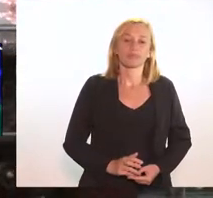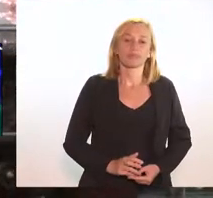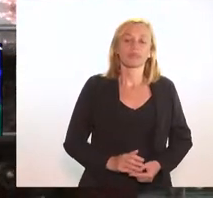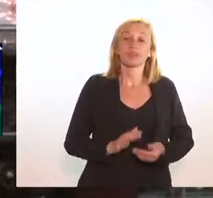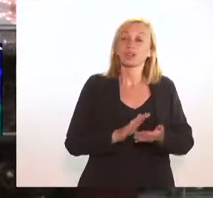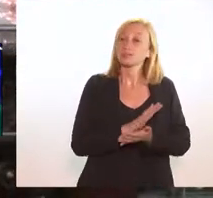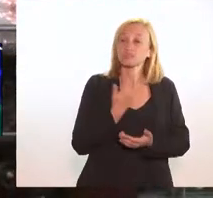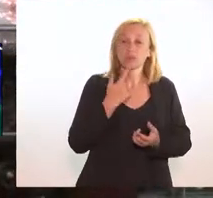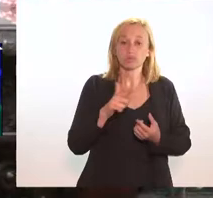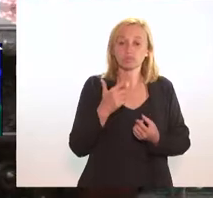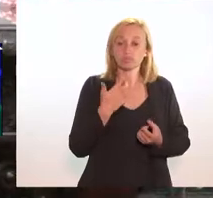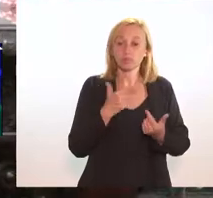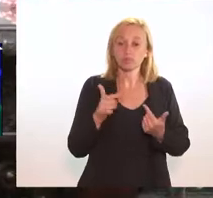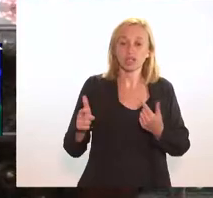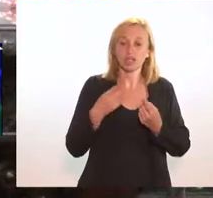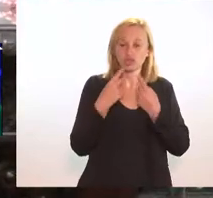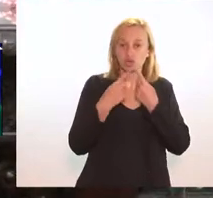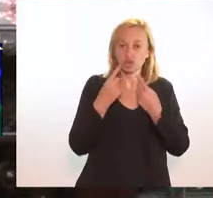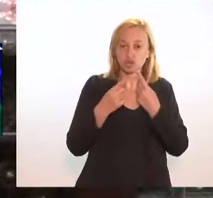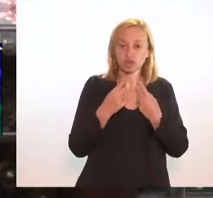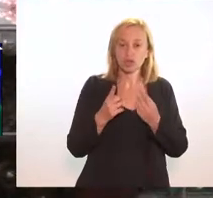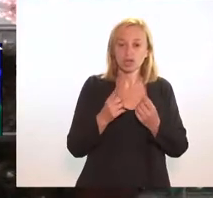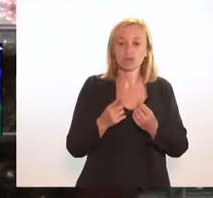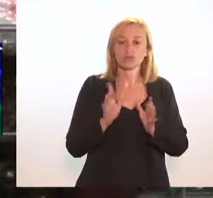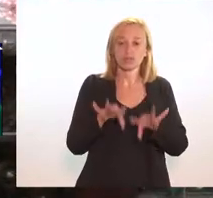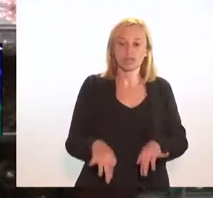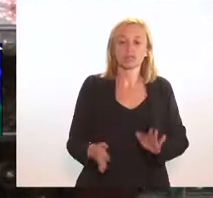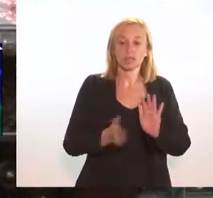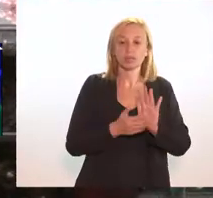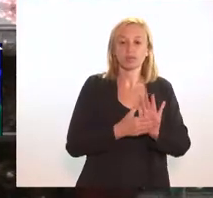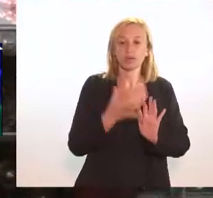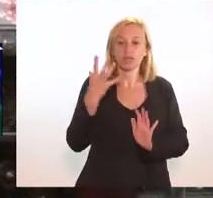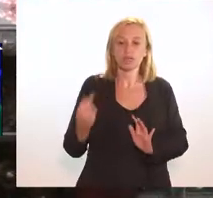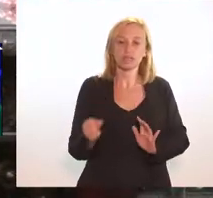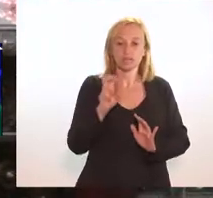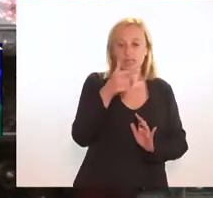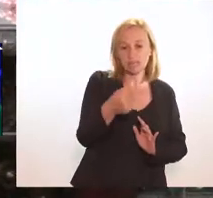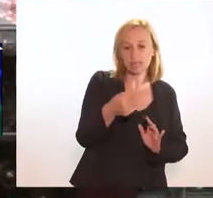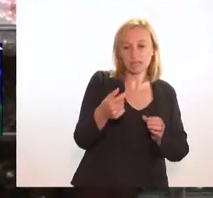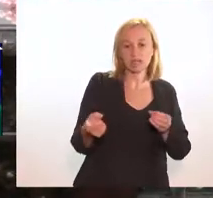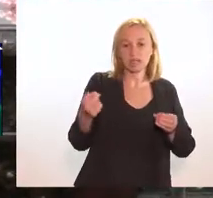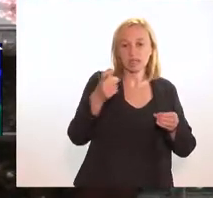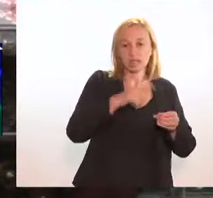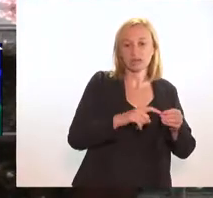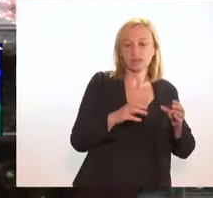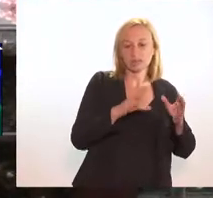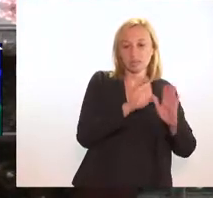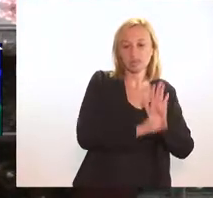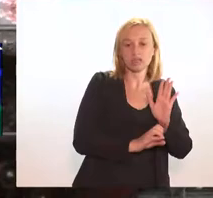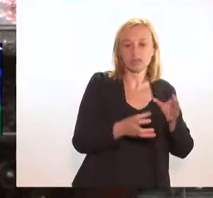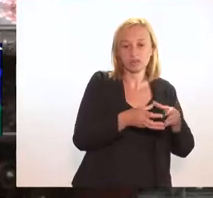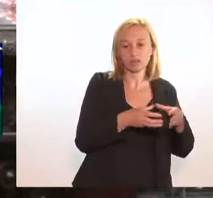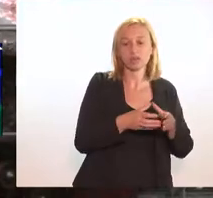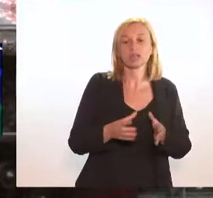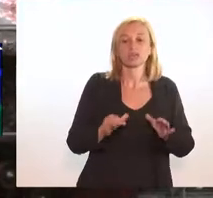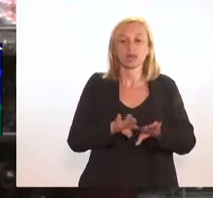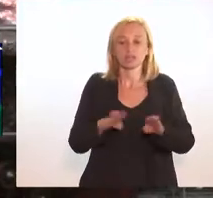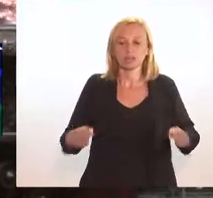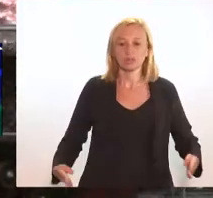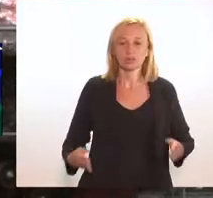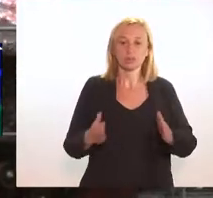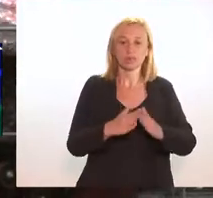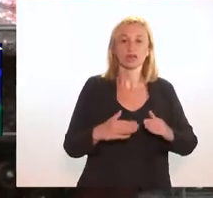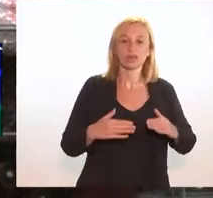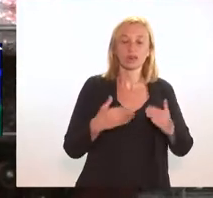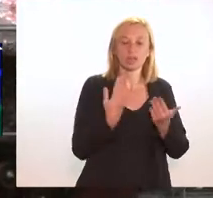Não havendo quem queira discutir, encerrada a discussão, a presente proposta recebeu 7 emendas e retorna às comissões. Há sobre a mesa